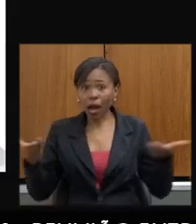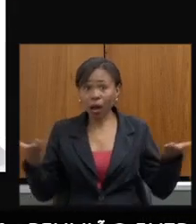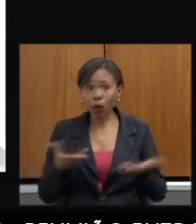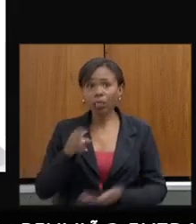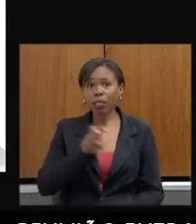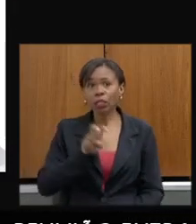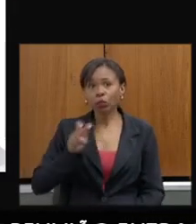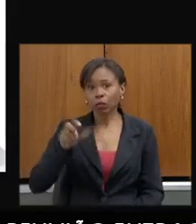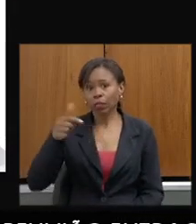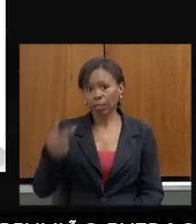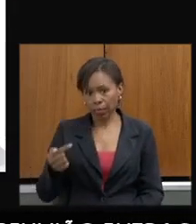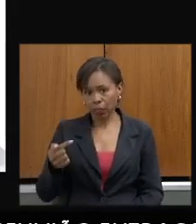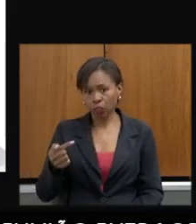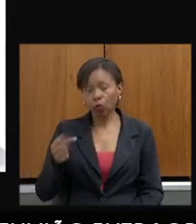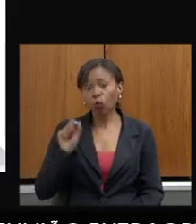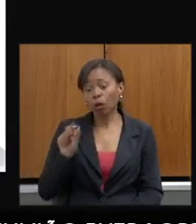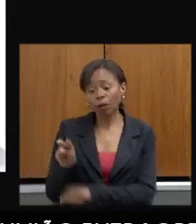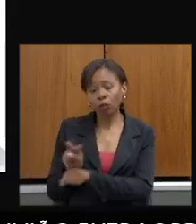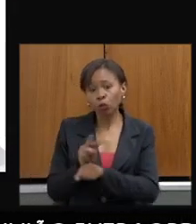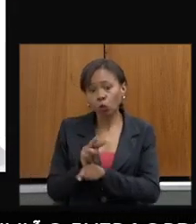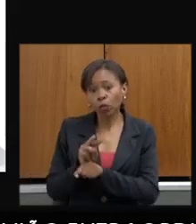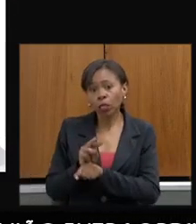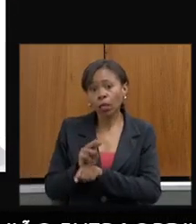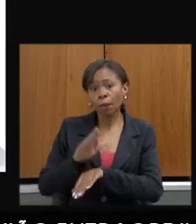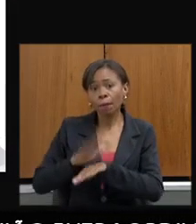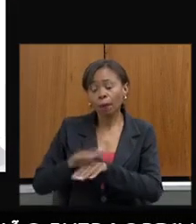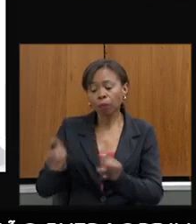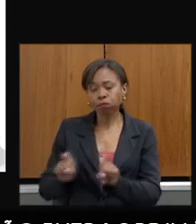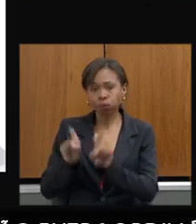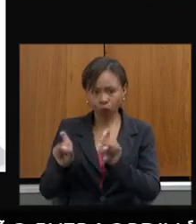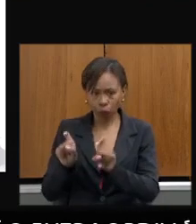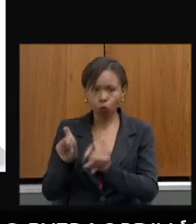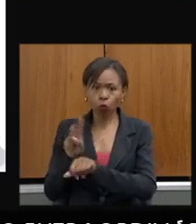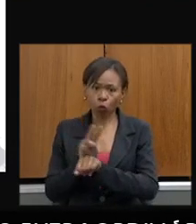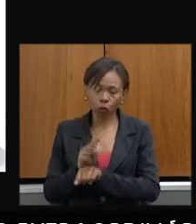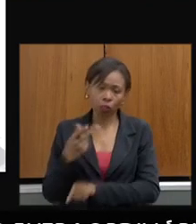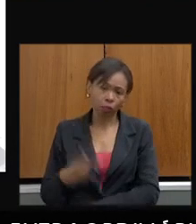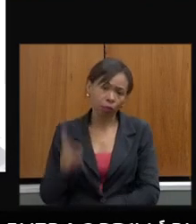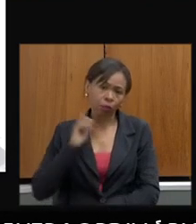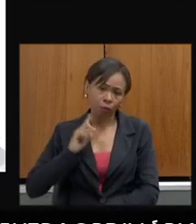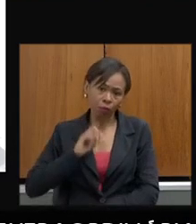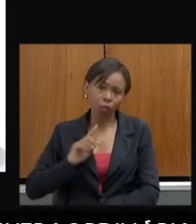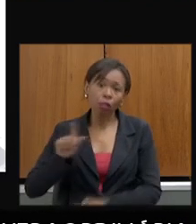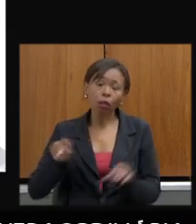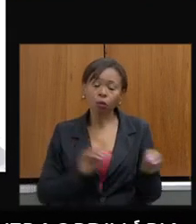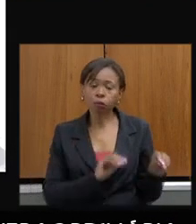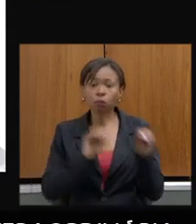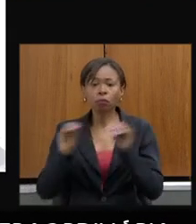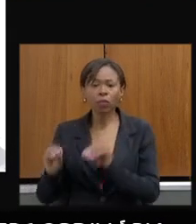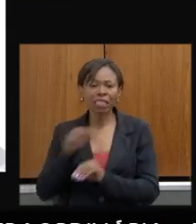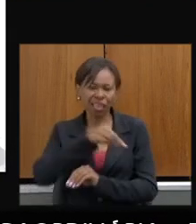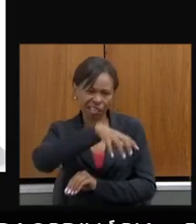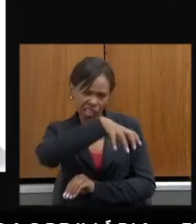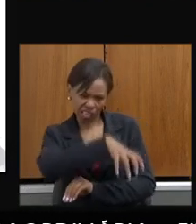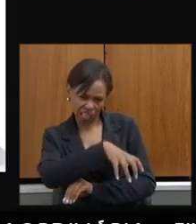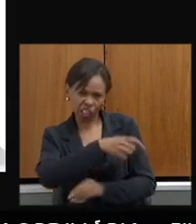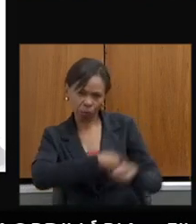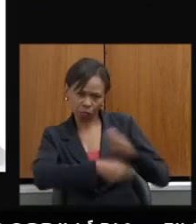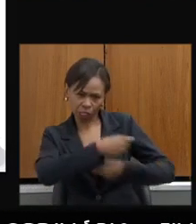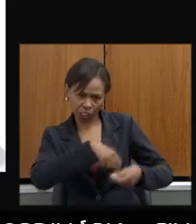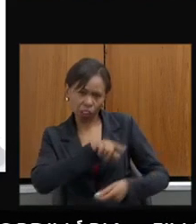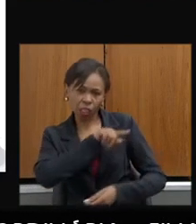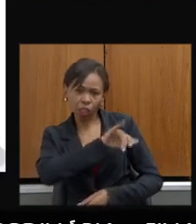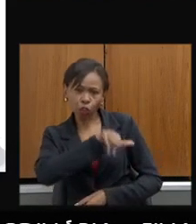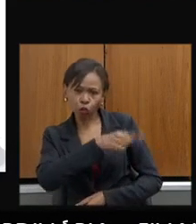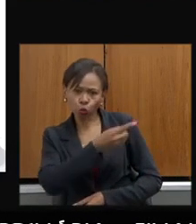com vistoria eletrônica em Minas Gerais pode passar tivemos mudança da Sede Administrativa do Detran